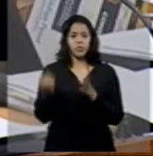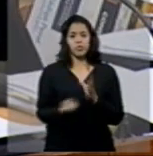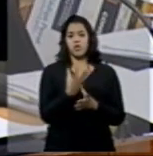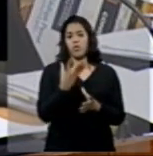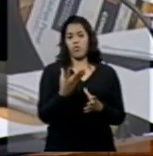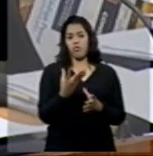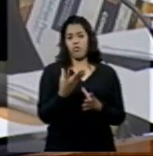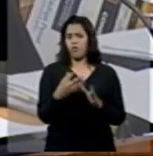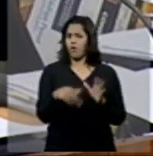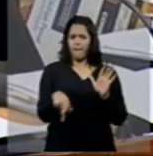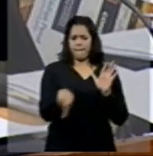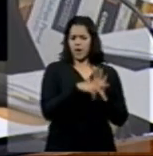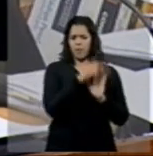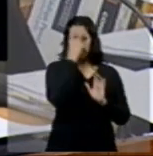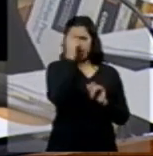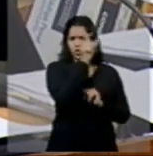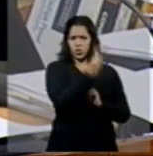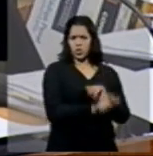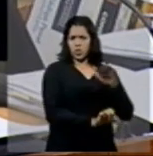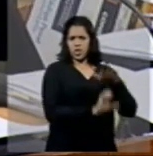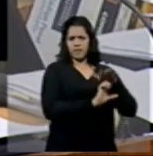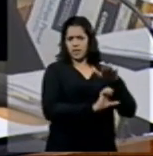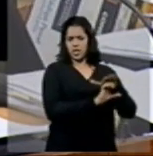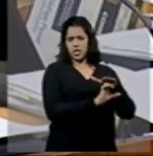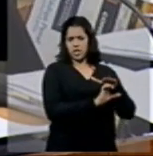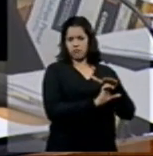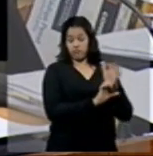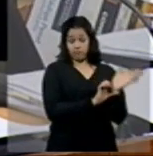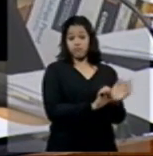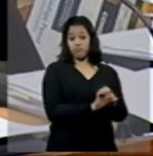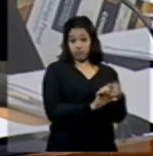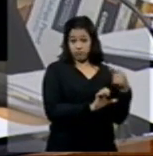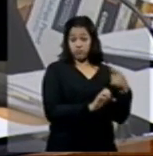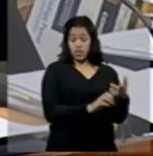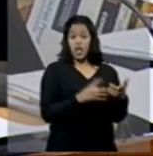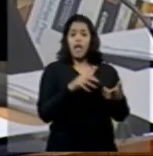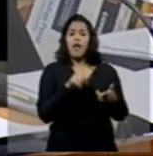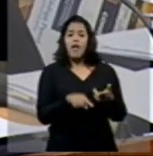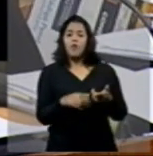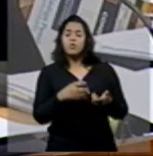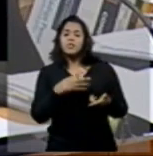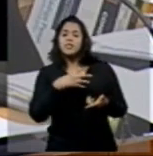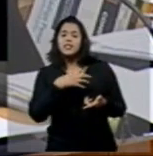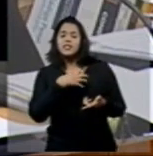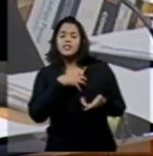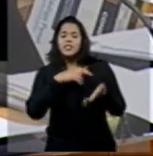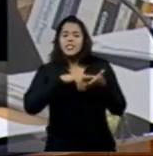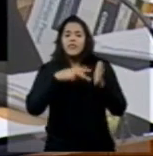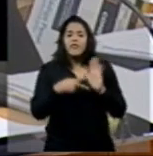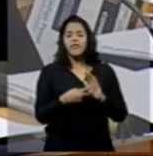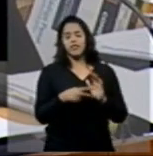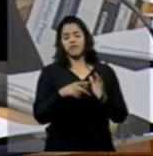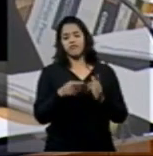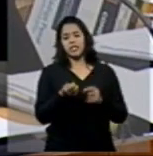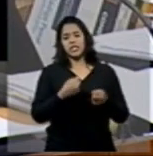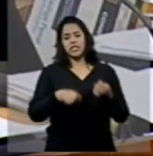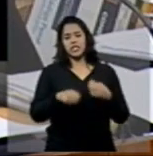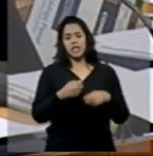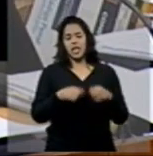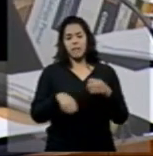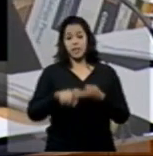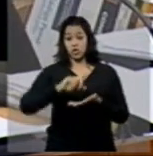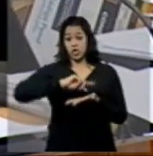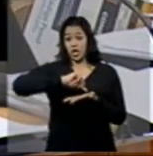ao empreendedor. É esse o sentido do sistema capitalista, dos meios